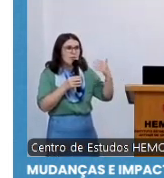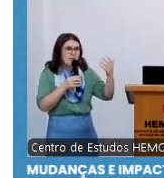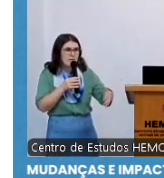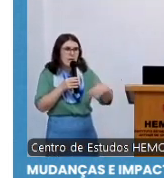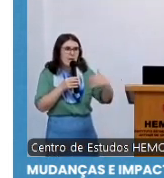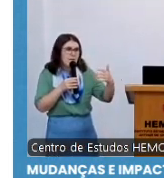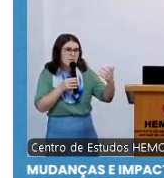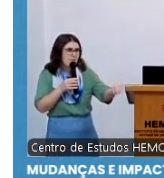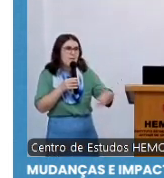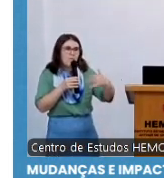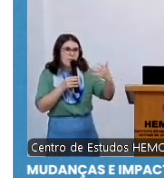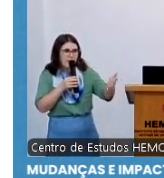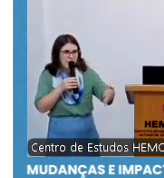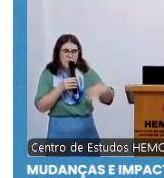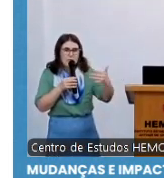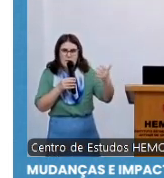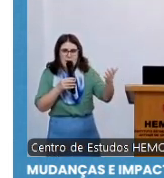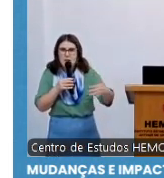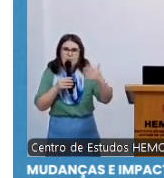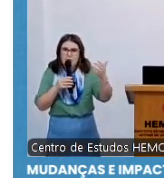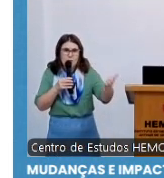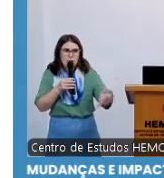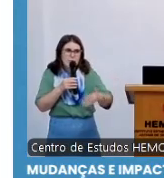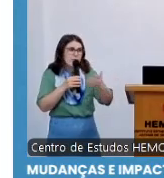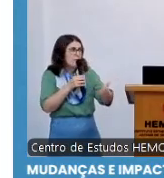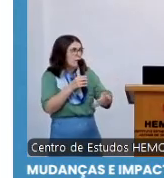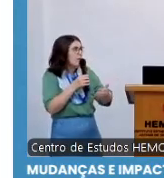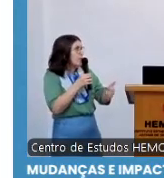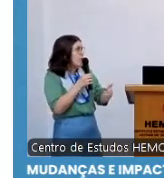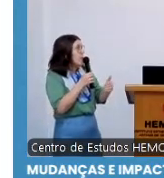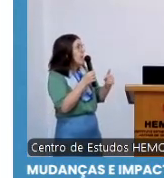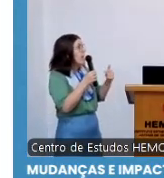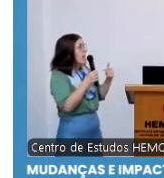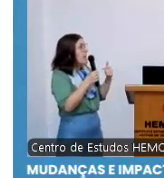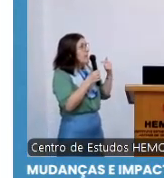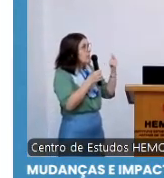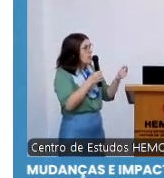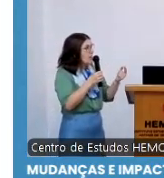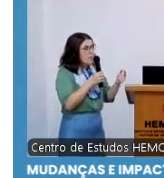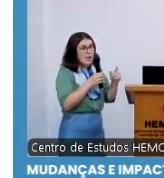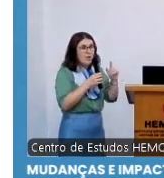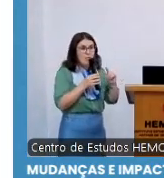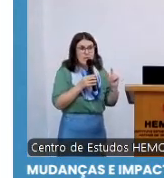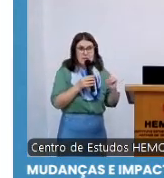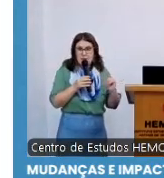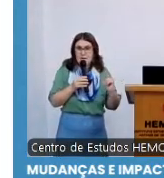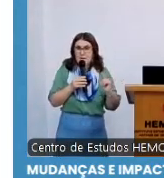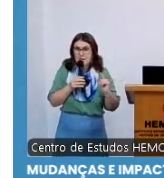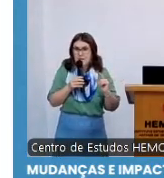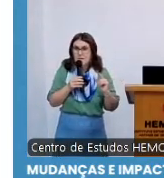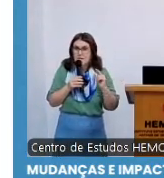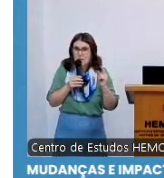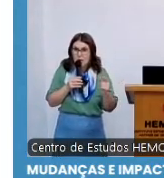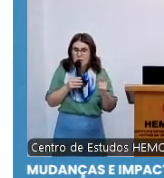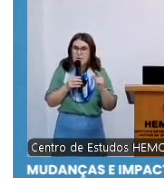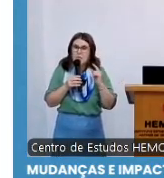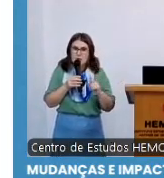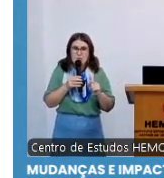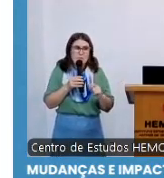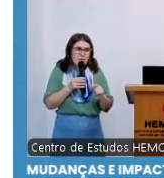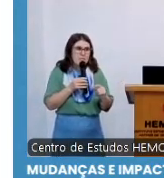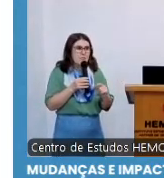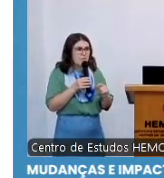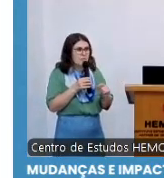diz, eu já tentei 5 vezes contatar aquela pessoa, não consegui, enfim. Então, eu recomendaria que se coloque